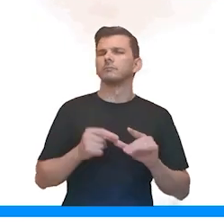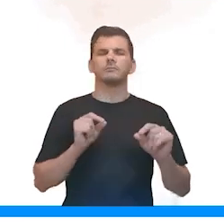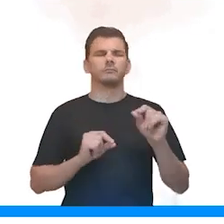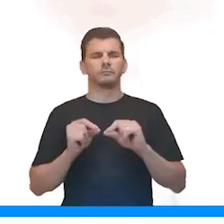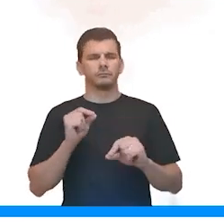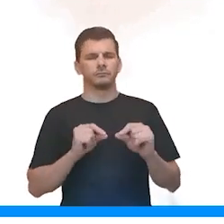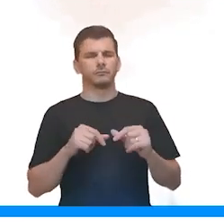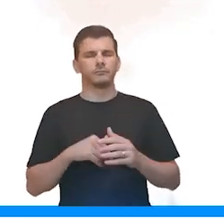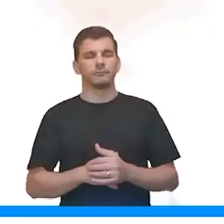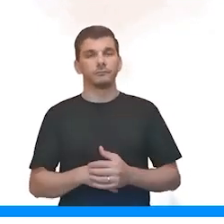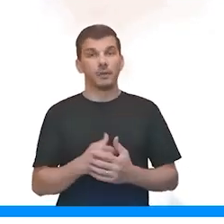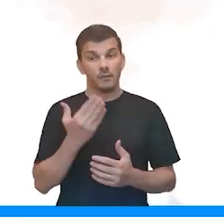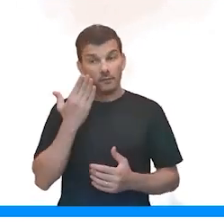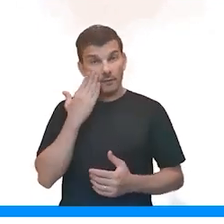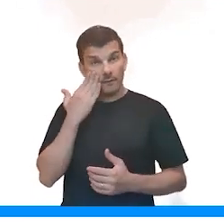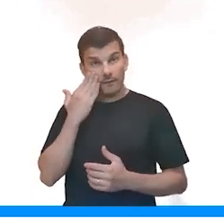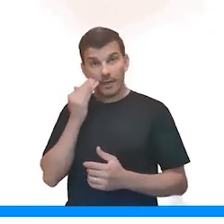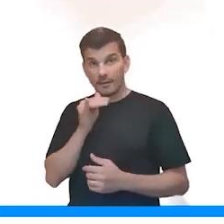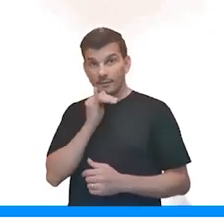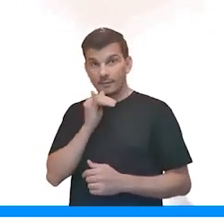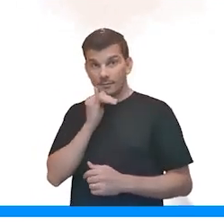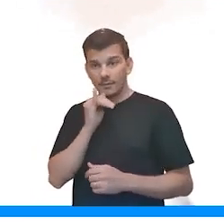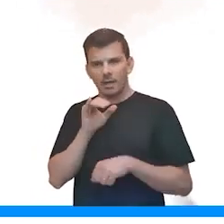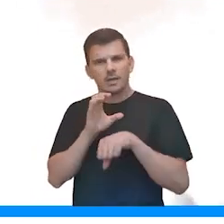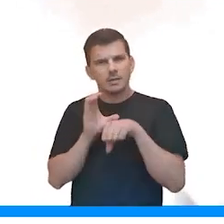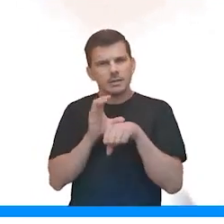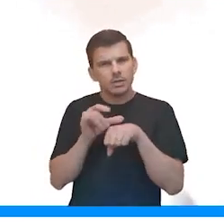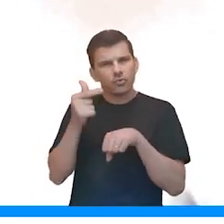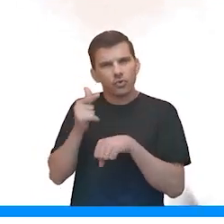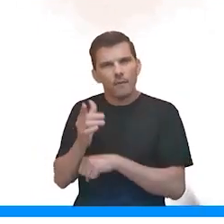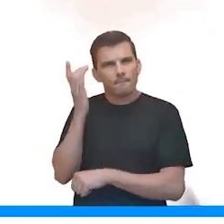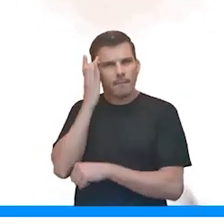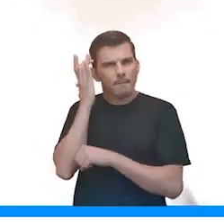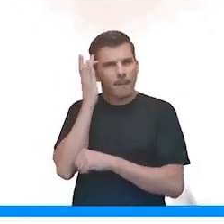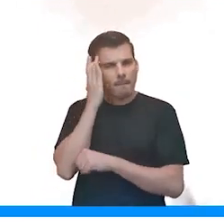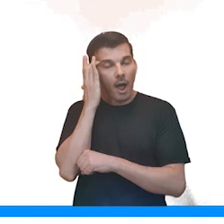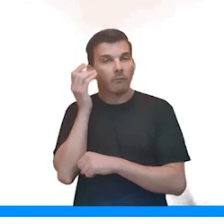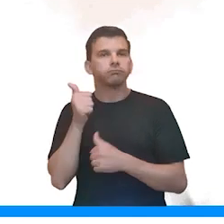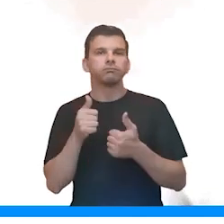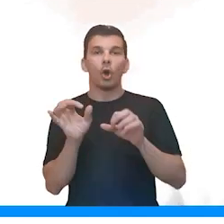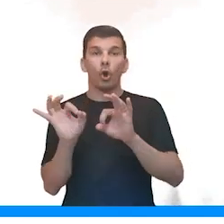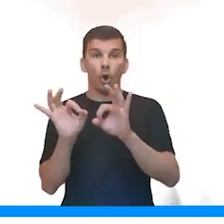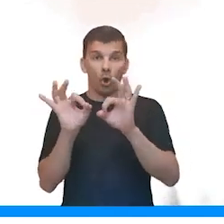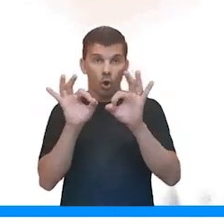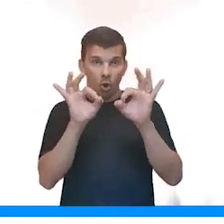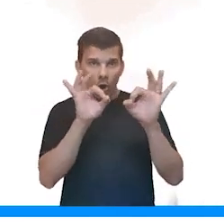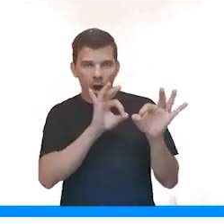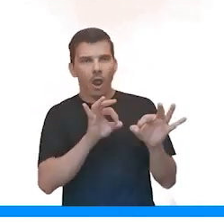ele não varia o volume, significa que... Vamos lá. Se eu pegar de